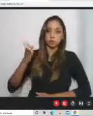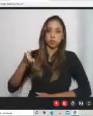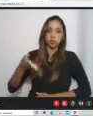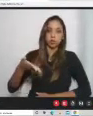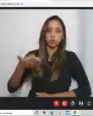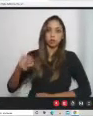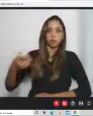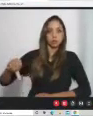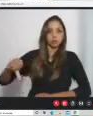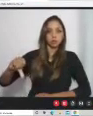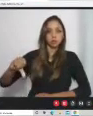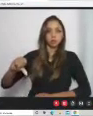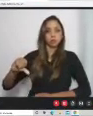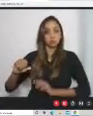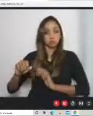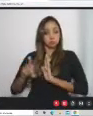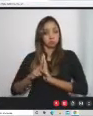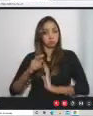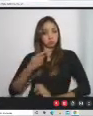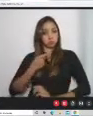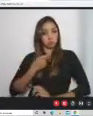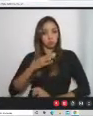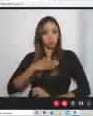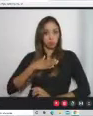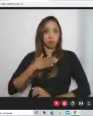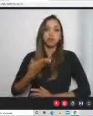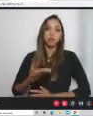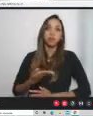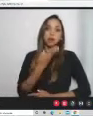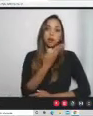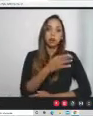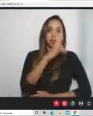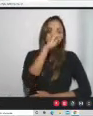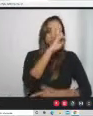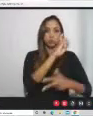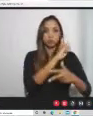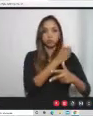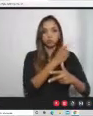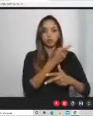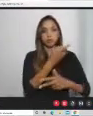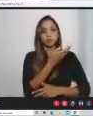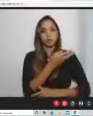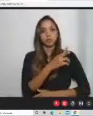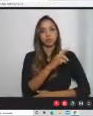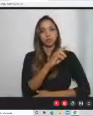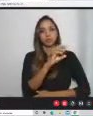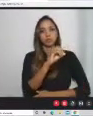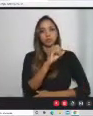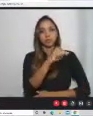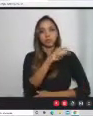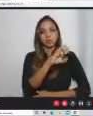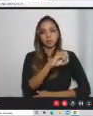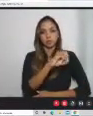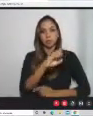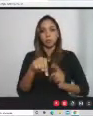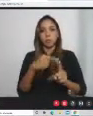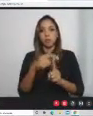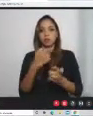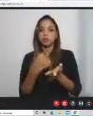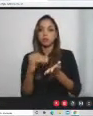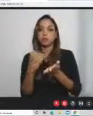259/2019, de minha autoria, ao chefe do Executivo Municipal, excelentíssimo senhor prefeito Rosano Taveira da Cunha, e extensivo secretário municipal de Obras